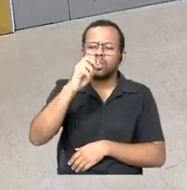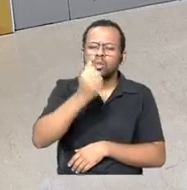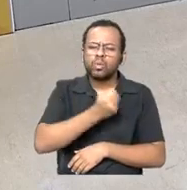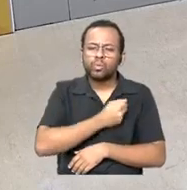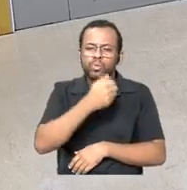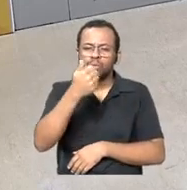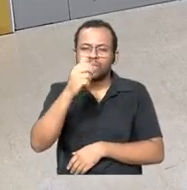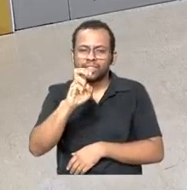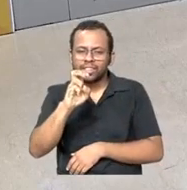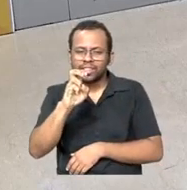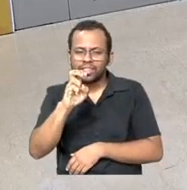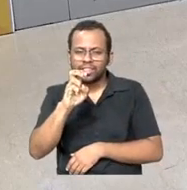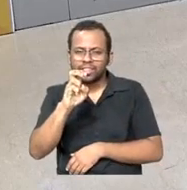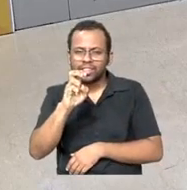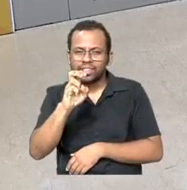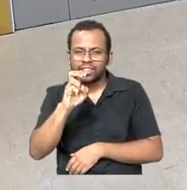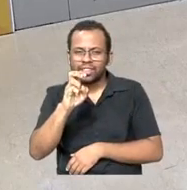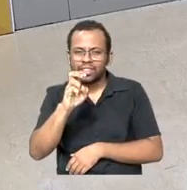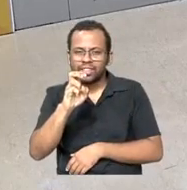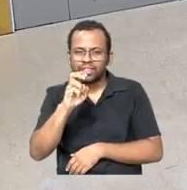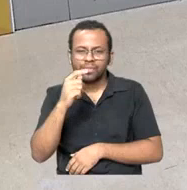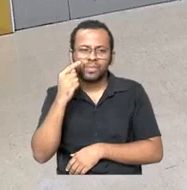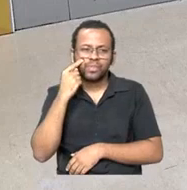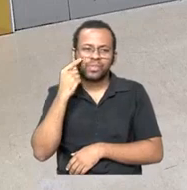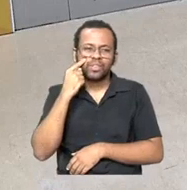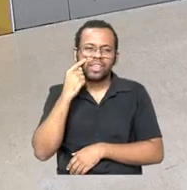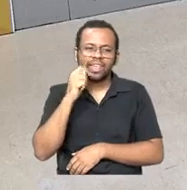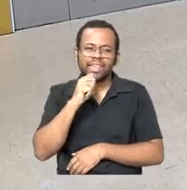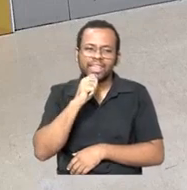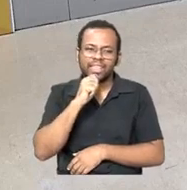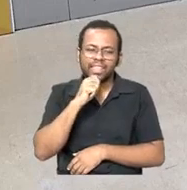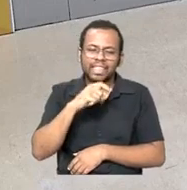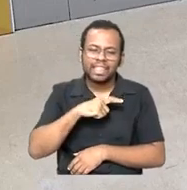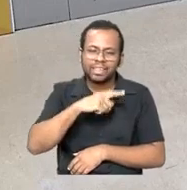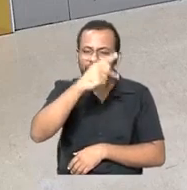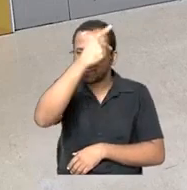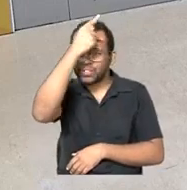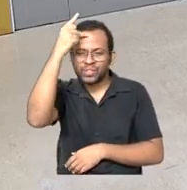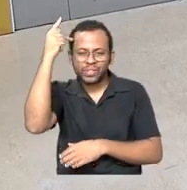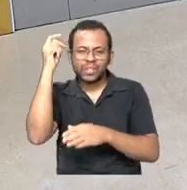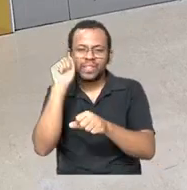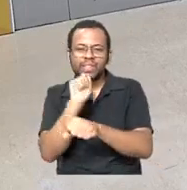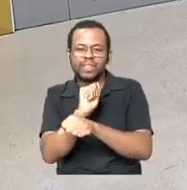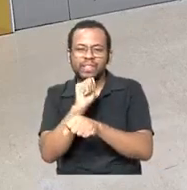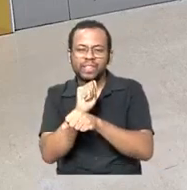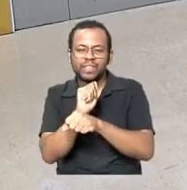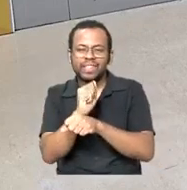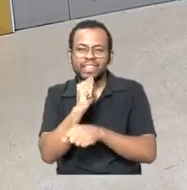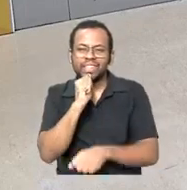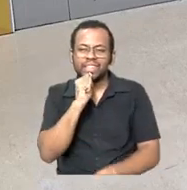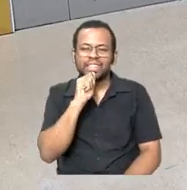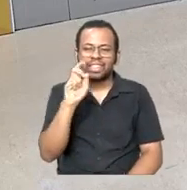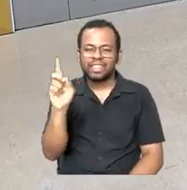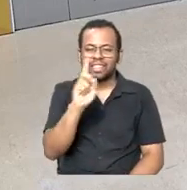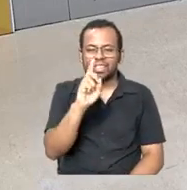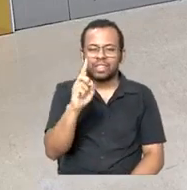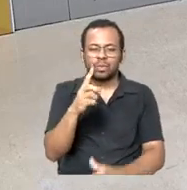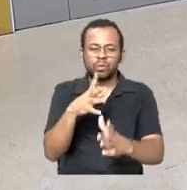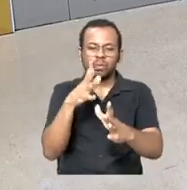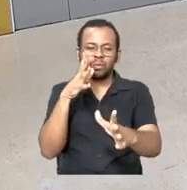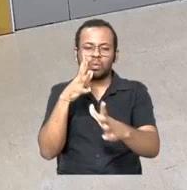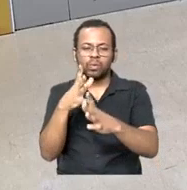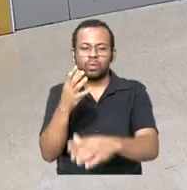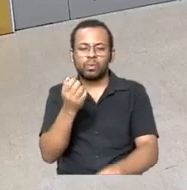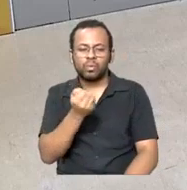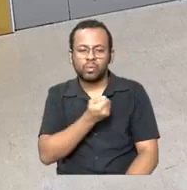15 Olha tem mais gente querendo a bolinha decisiva mas o quinze só colocou mais gente na disputa